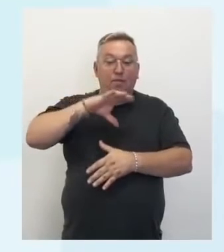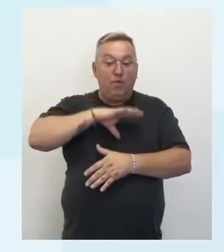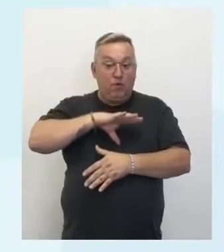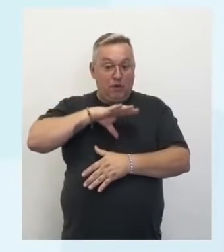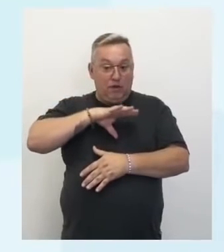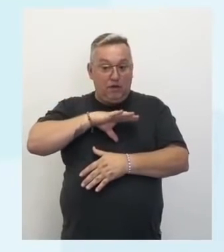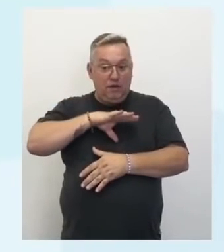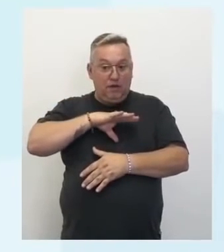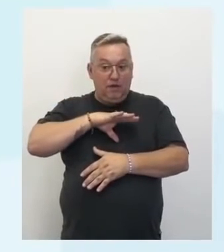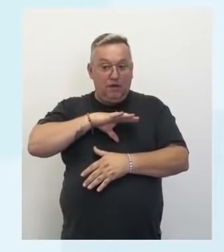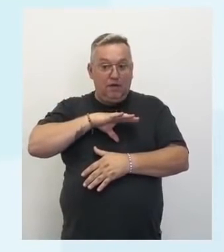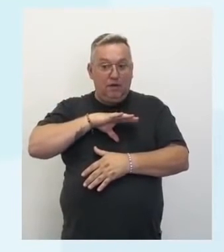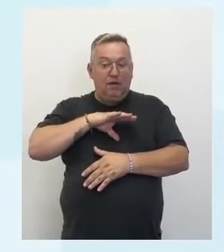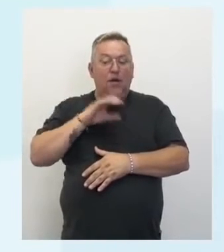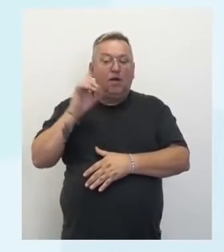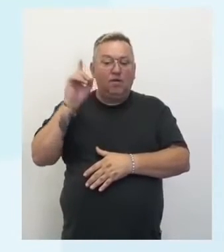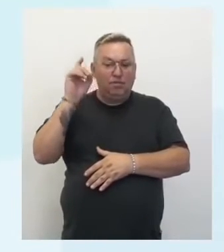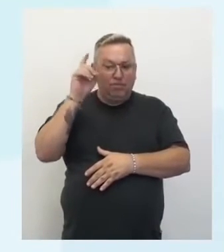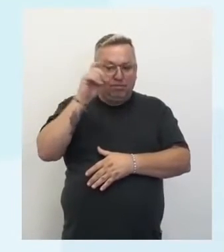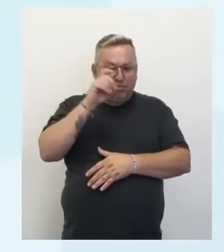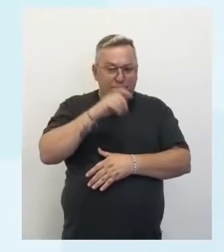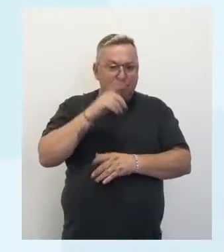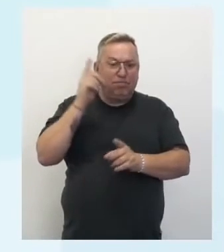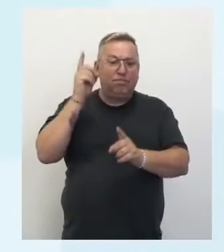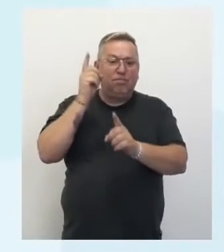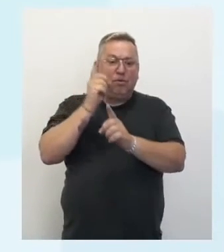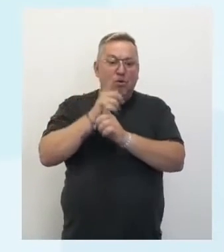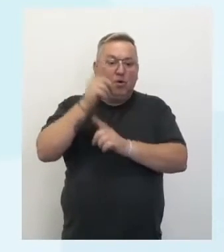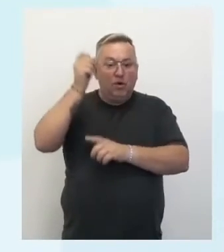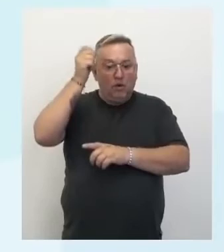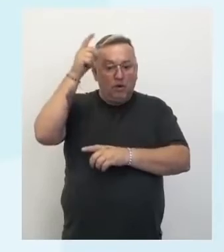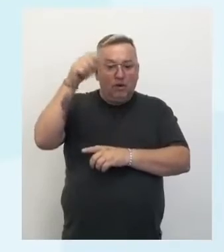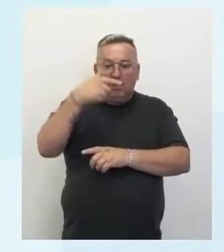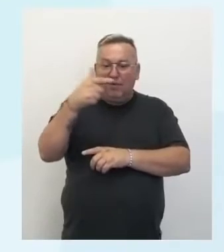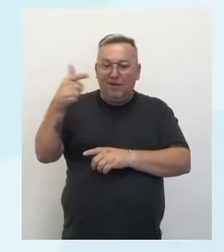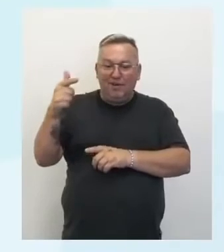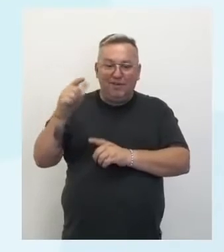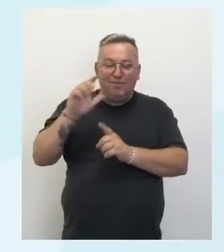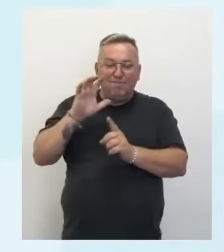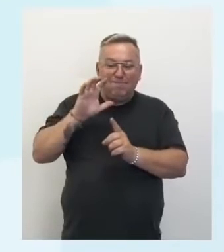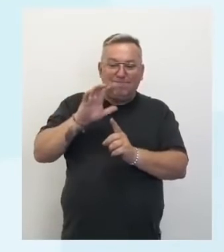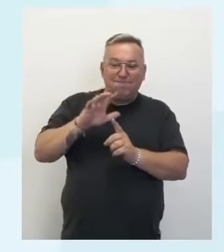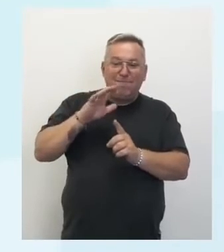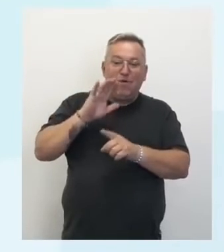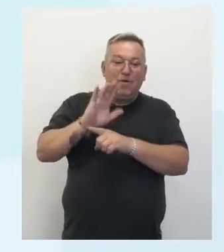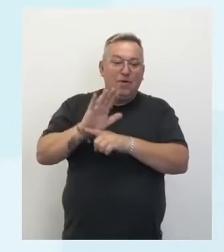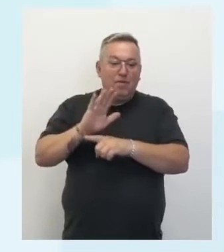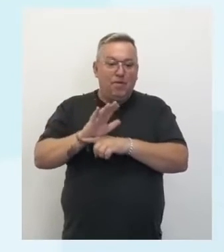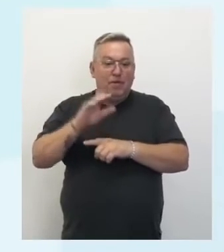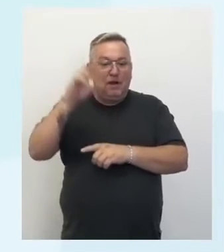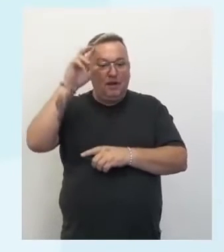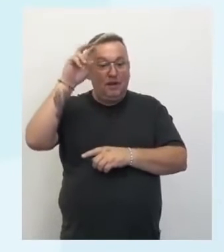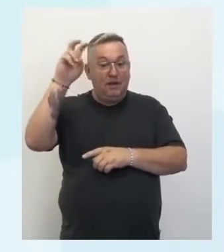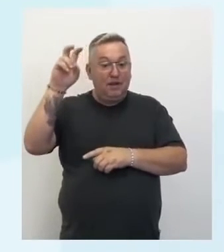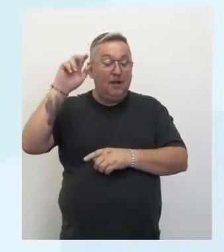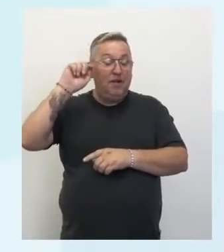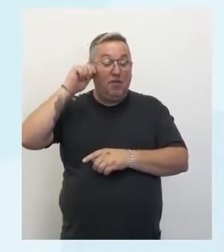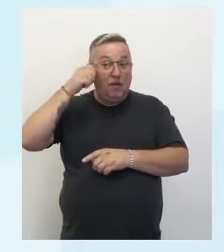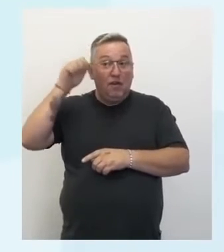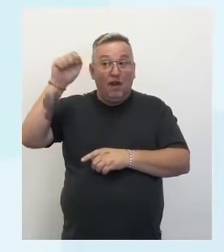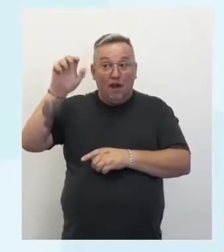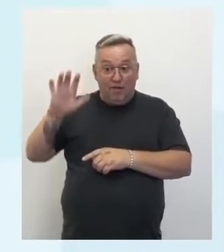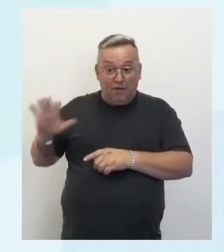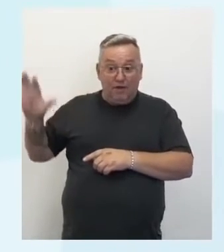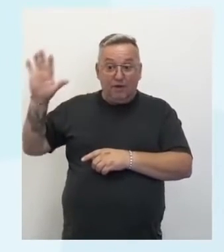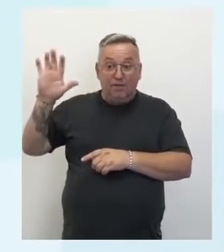América Portuguesa. Raros serão os aspectos de nossa cultura que não tenham sido moldados com a ajuda da mão e da